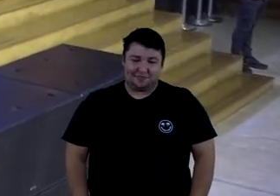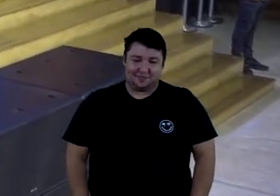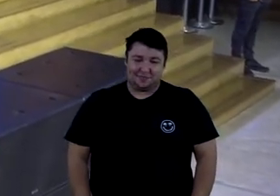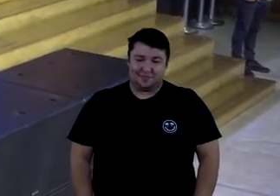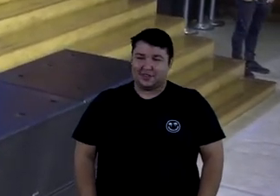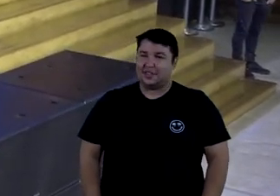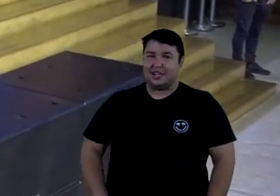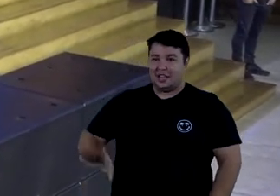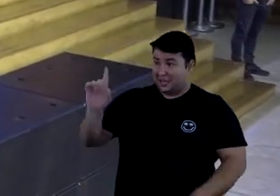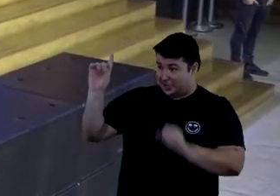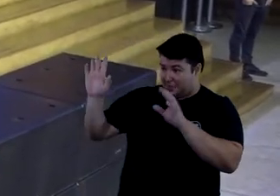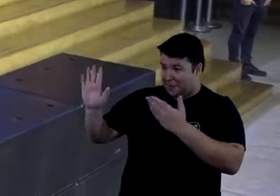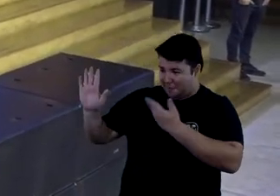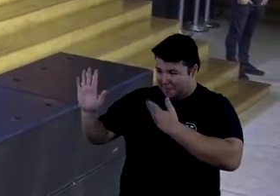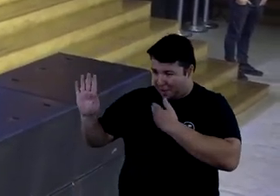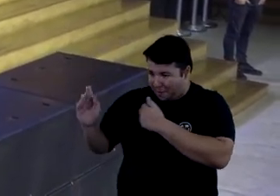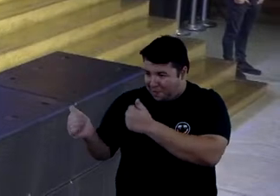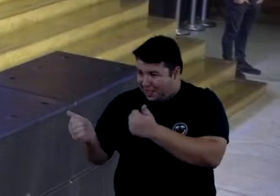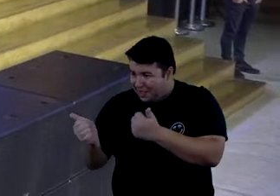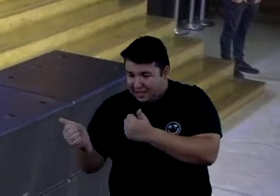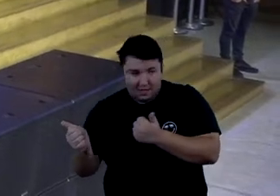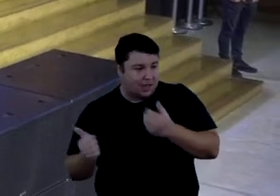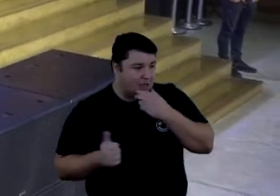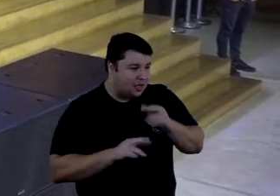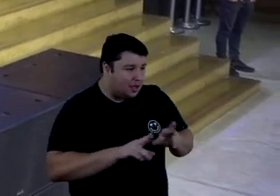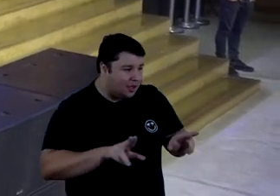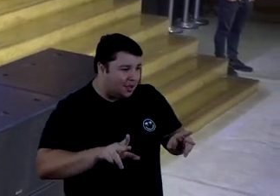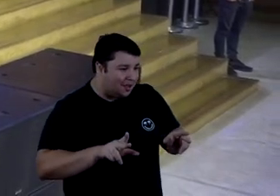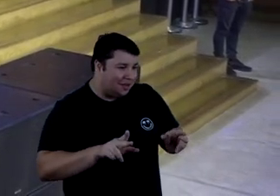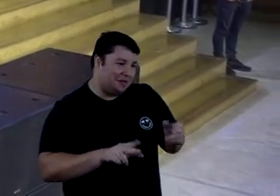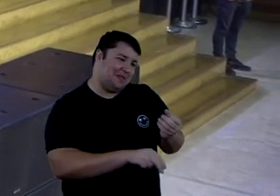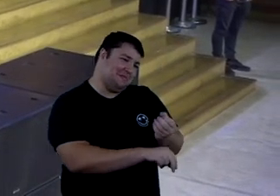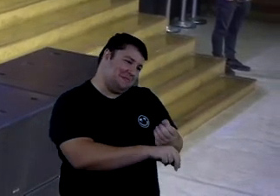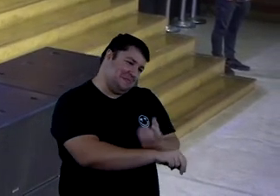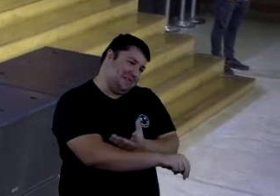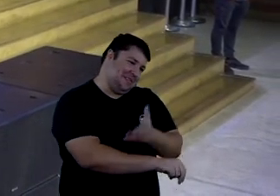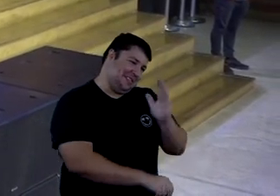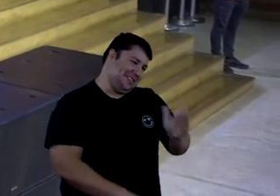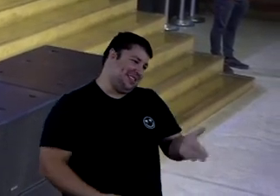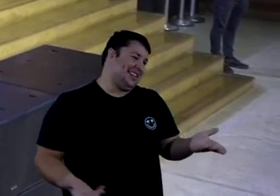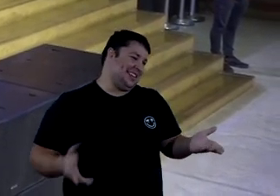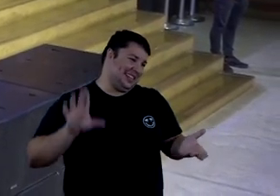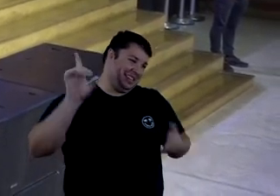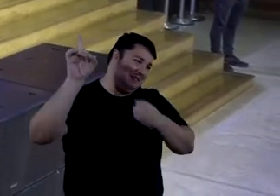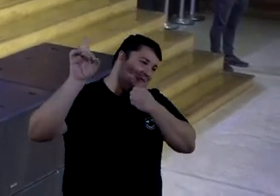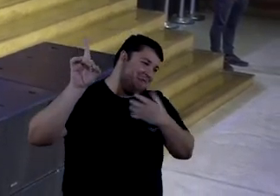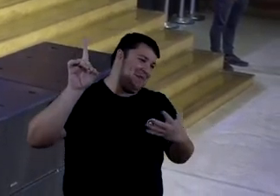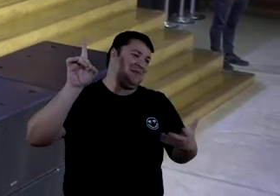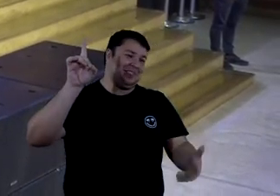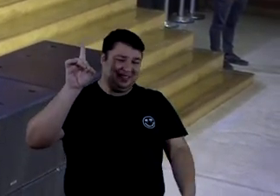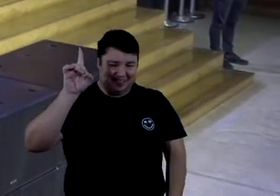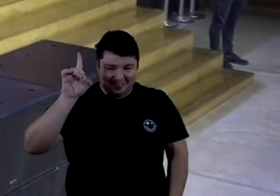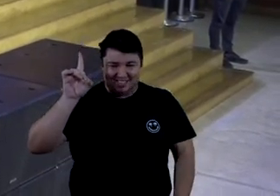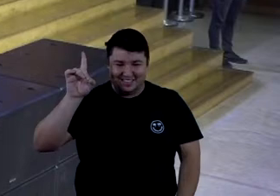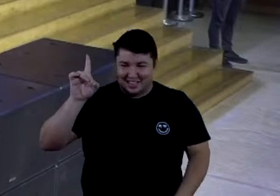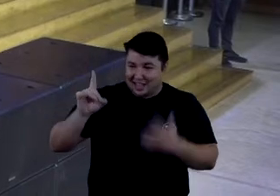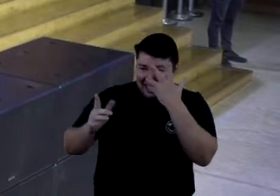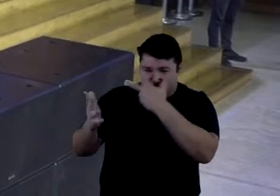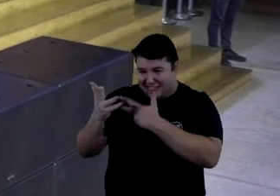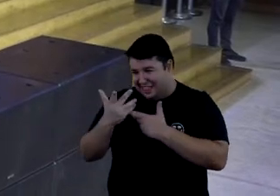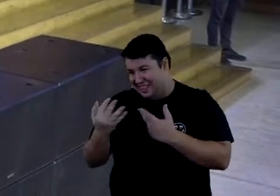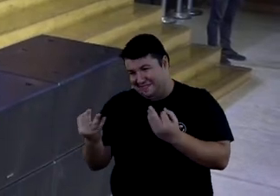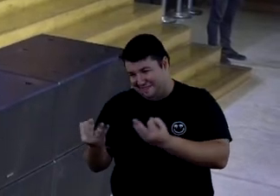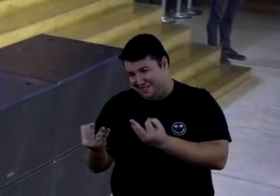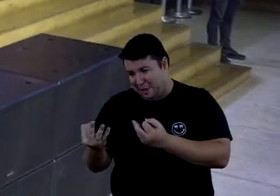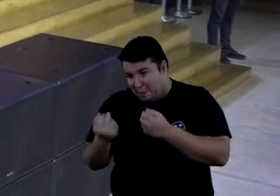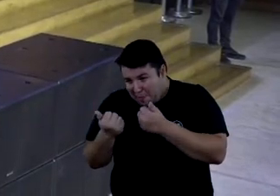Deus abençoe, e aí, amigão, tudo bem? E aí, irmã, tá emocionada já? Deus é bom demais, né? E aí, linda, como que você tá?